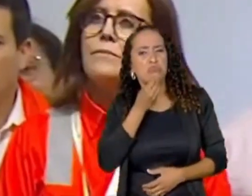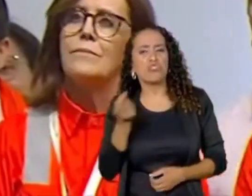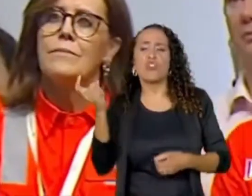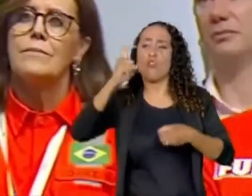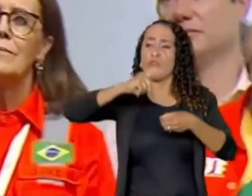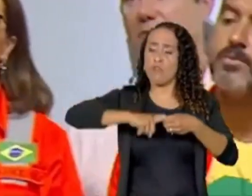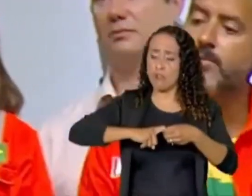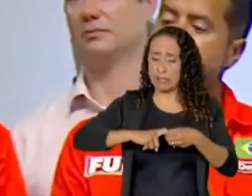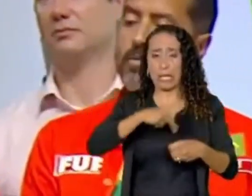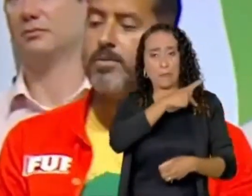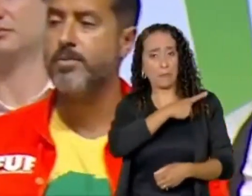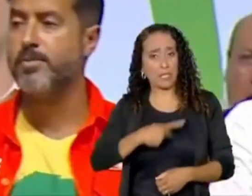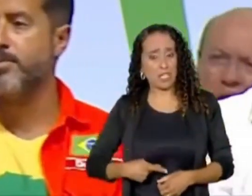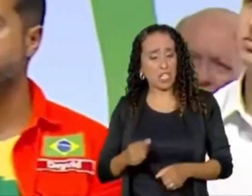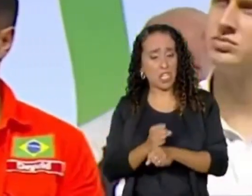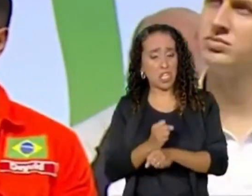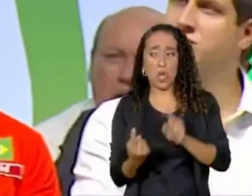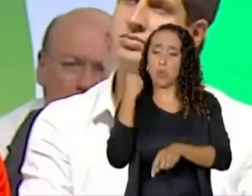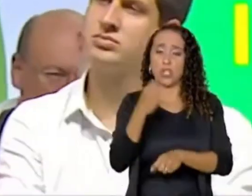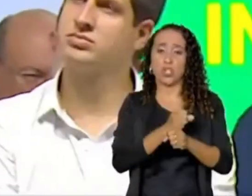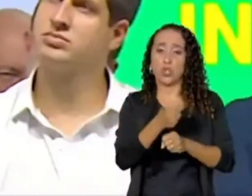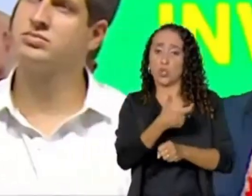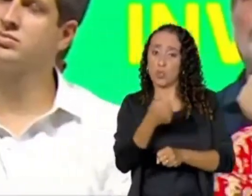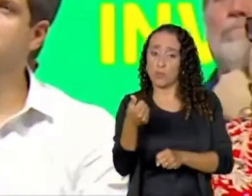da República em 2014.